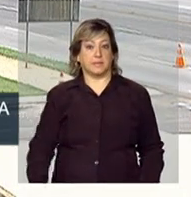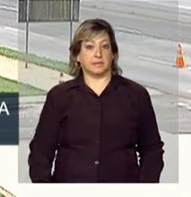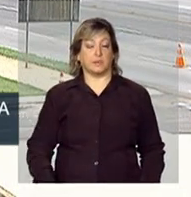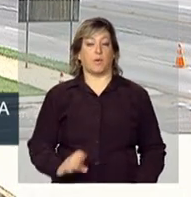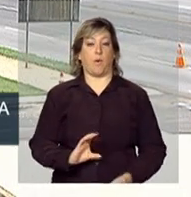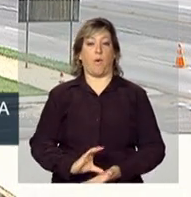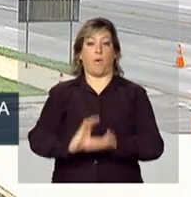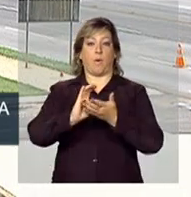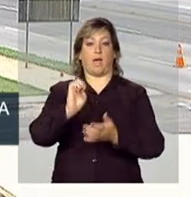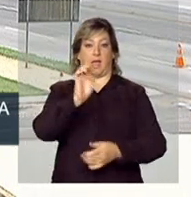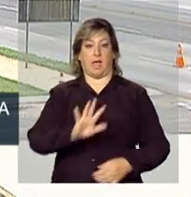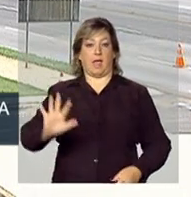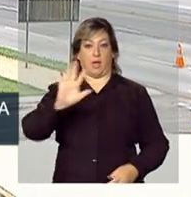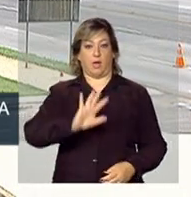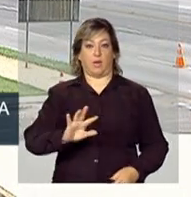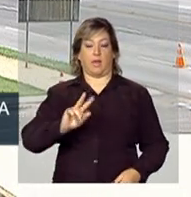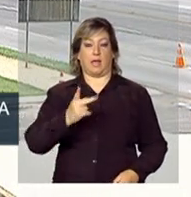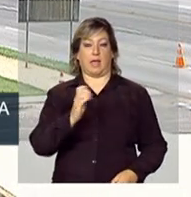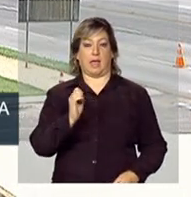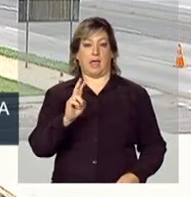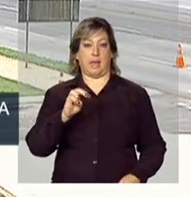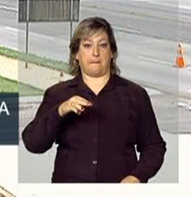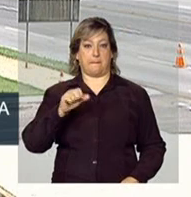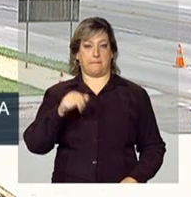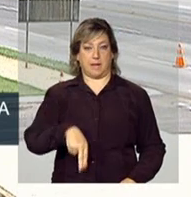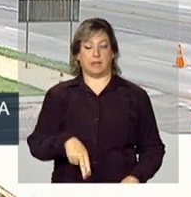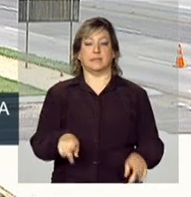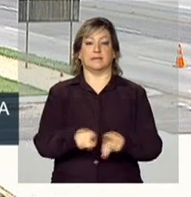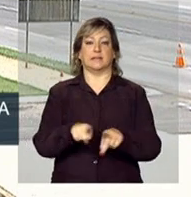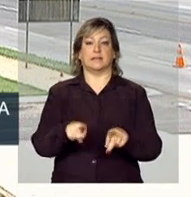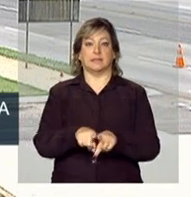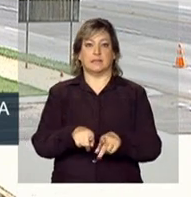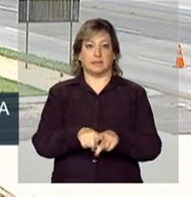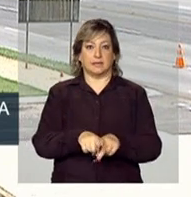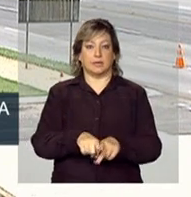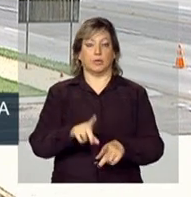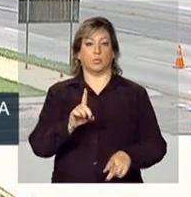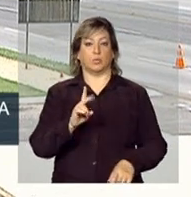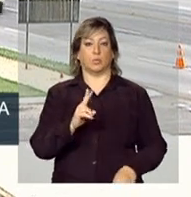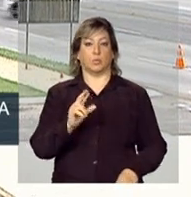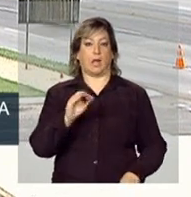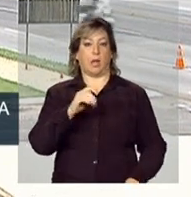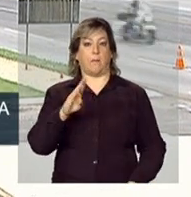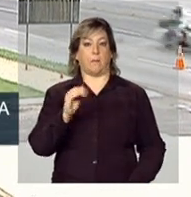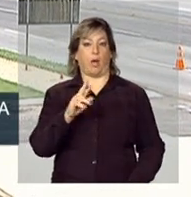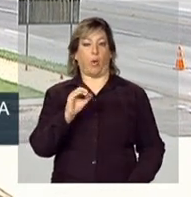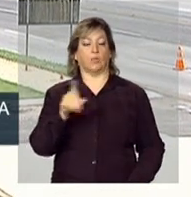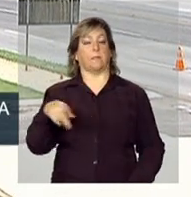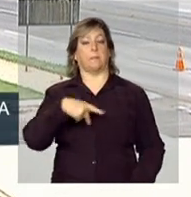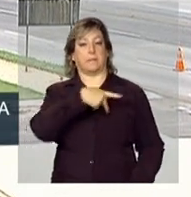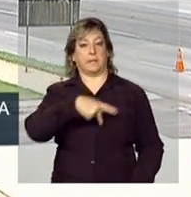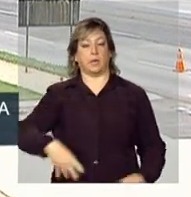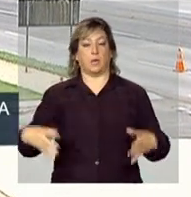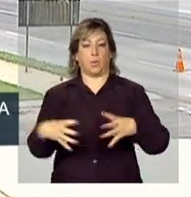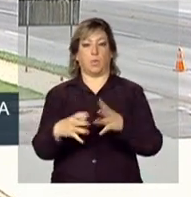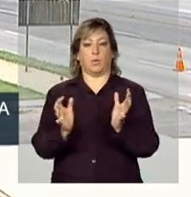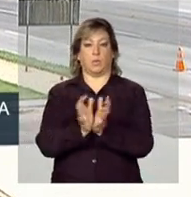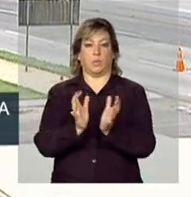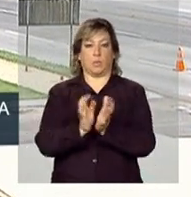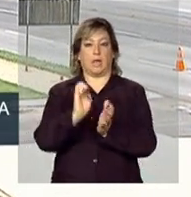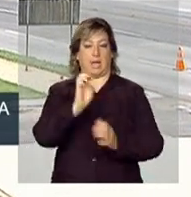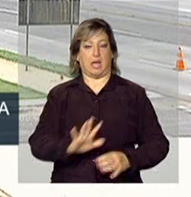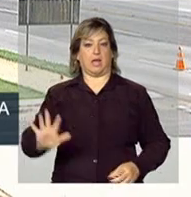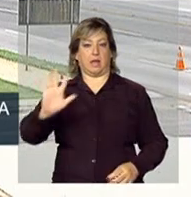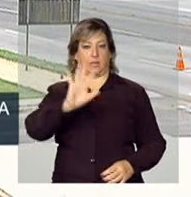do conselho europeu Herman Van romp e José Manuel Durão Barroso o presidente da Comissão